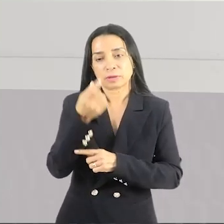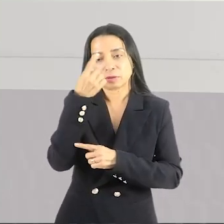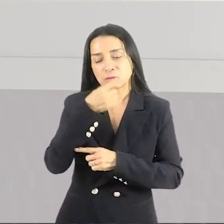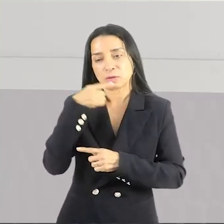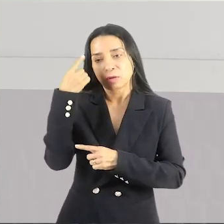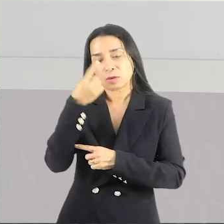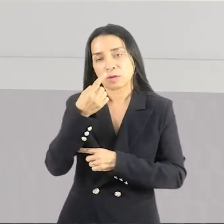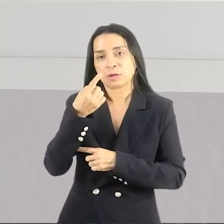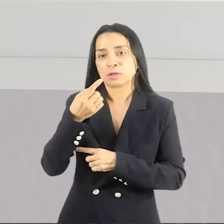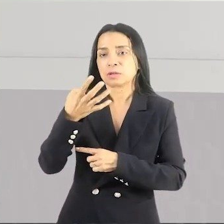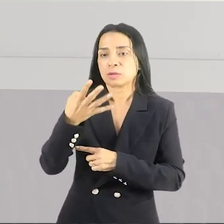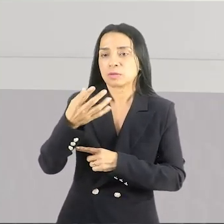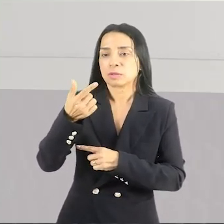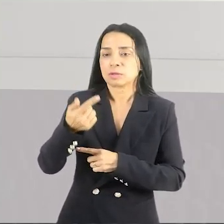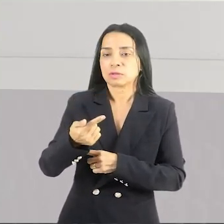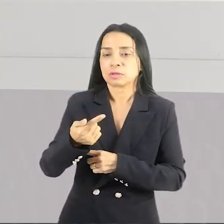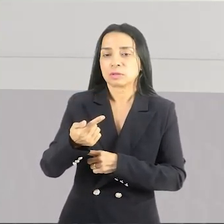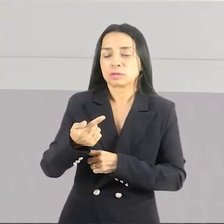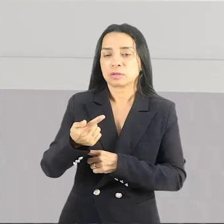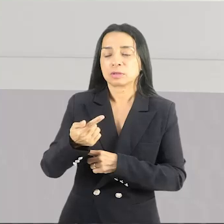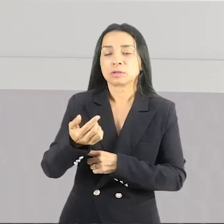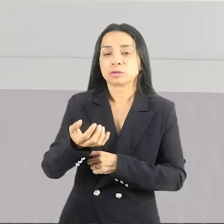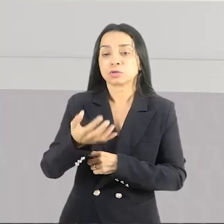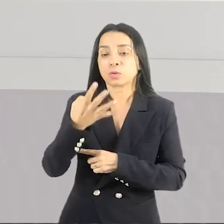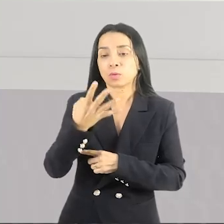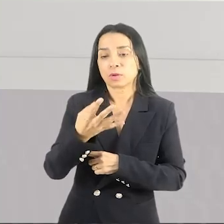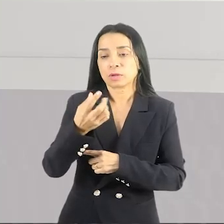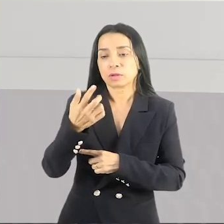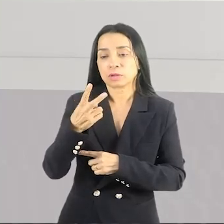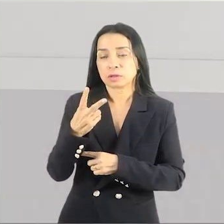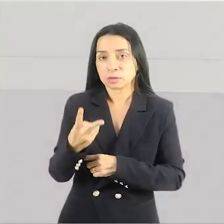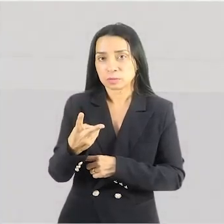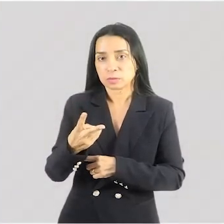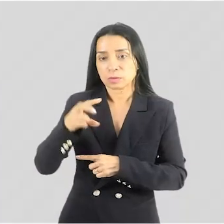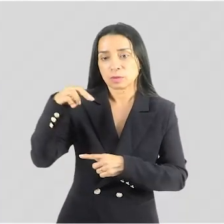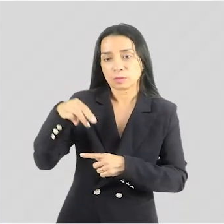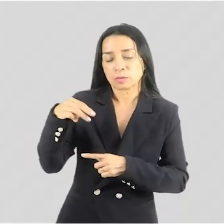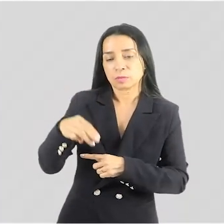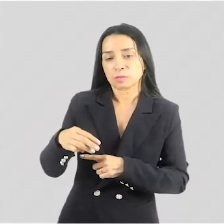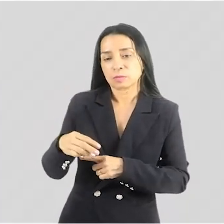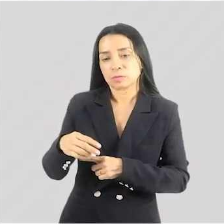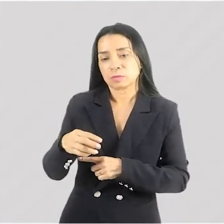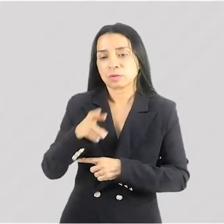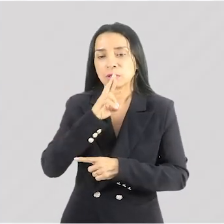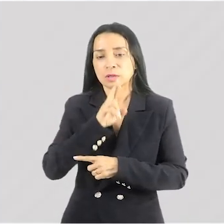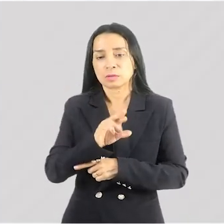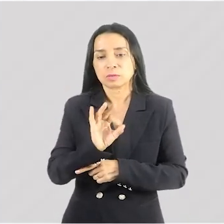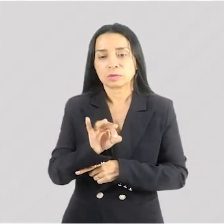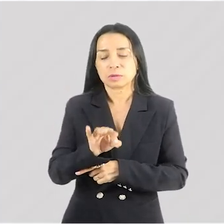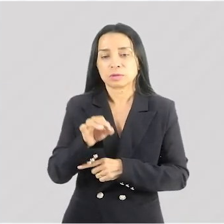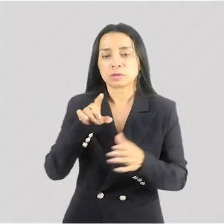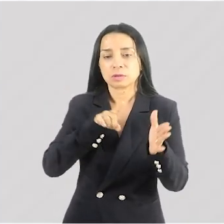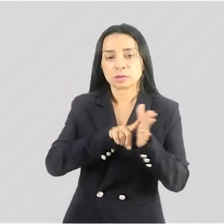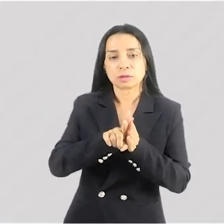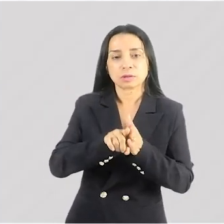minutos. Certo? Aí você tem a resposta correta da questão.